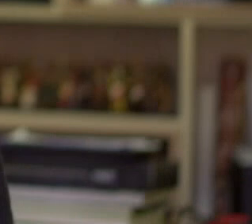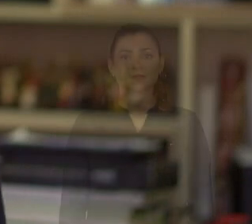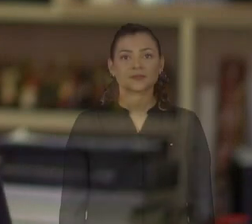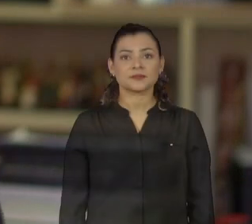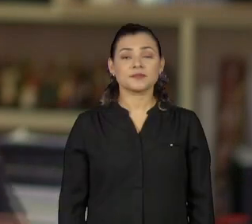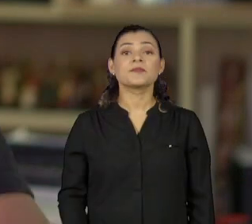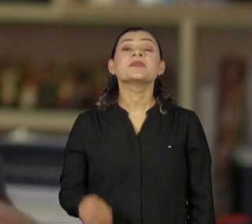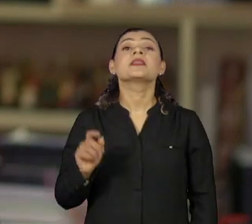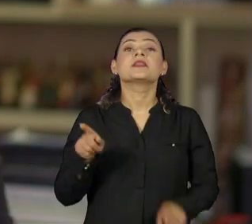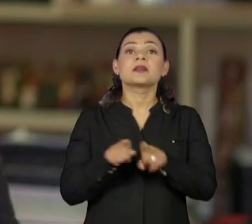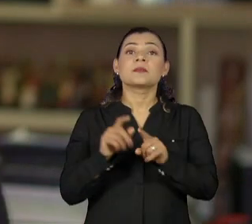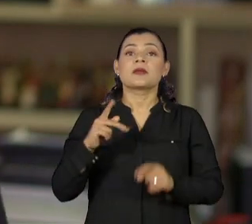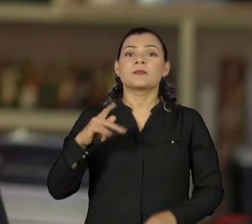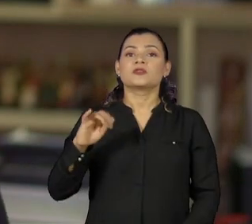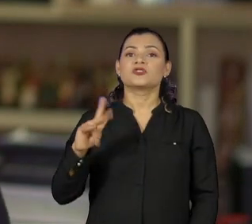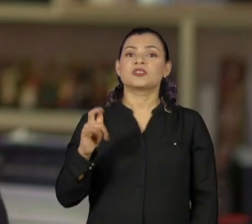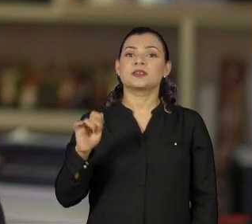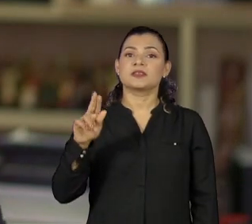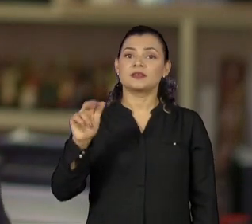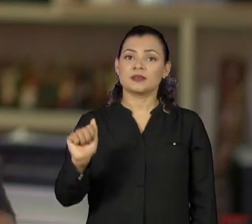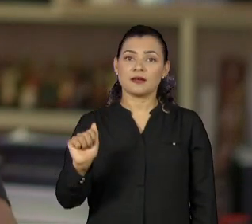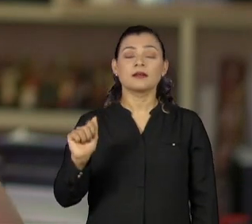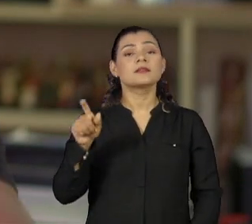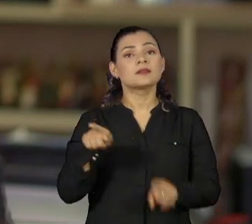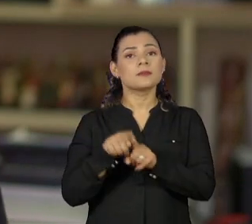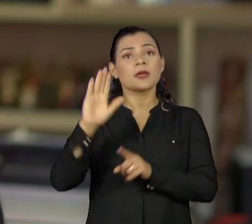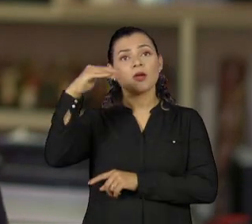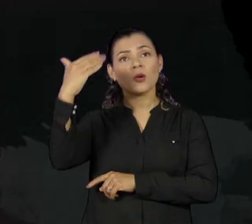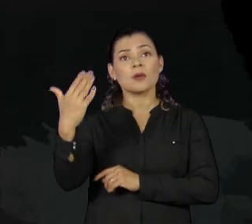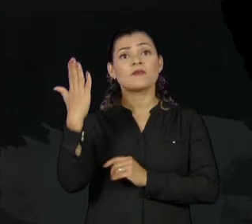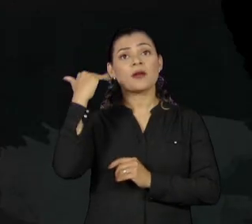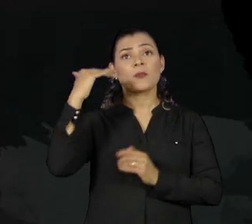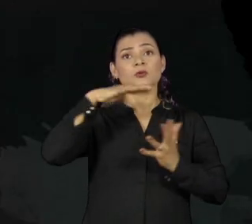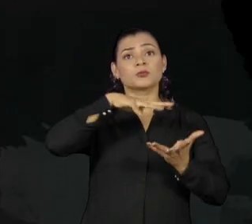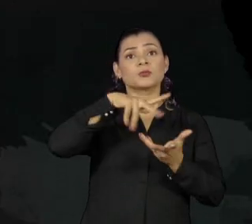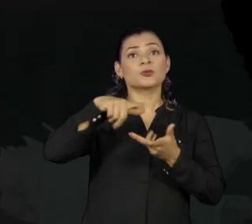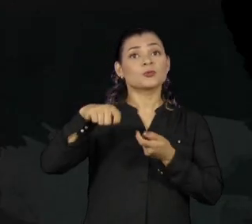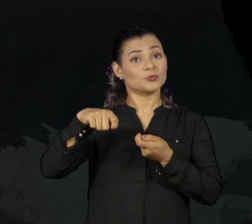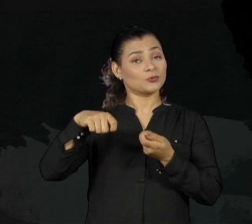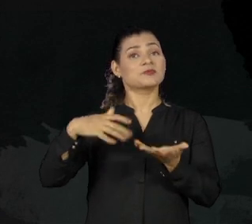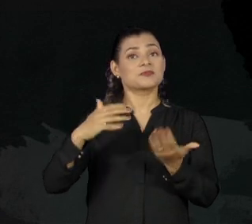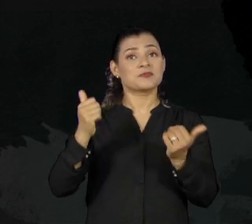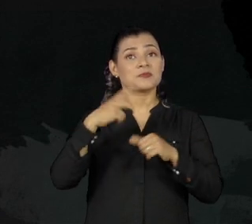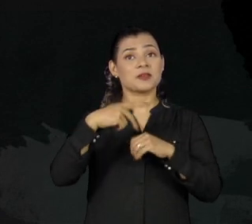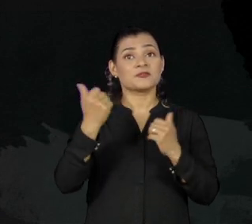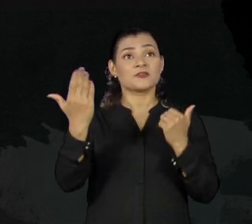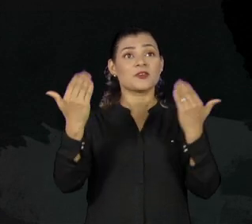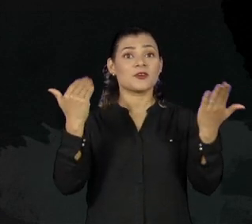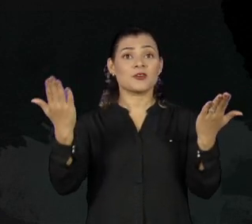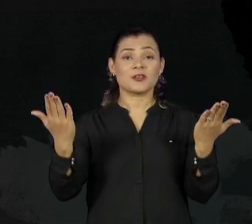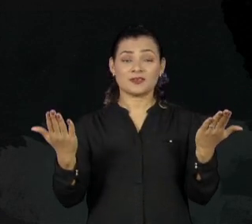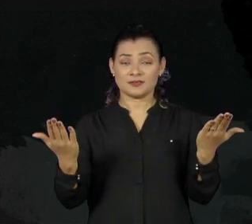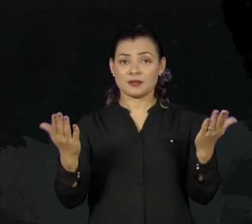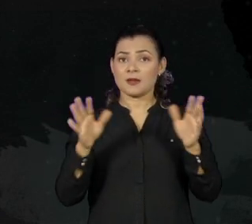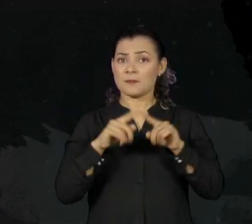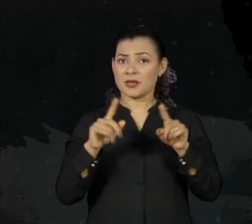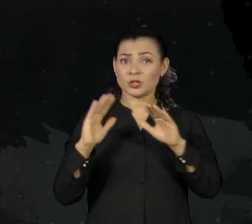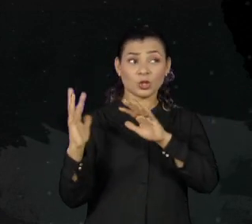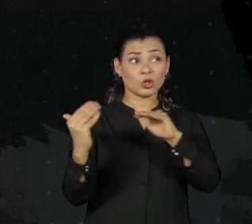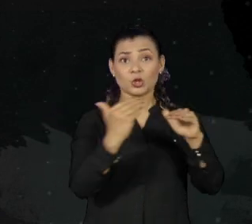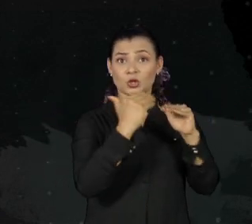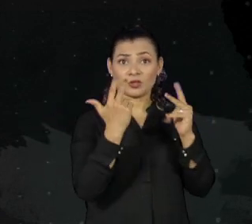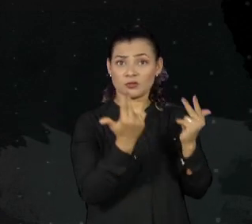Pixinguinha e os Oito Batutas, eles receberam reconhecimento internacional, né? Mas não significa que era uma